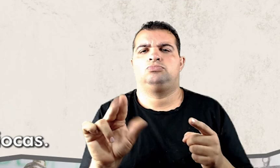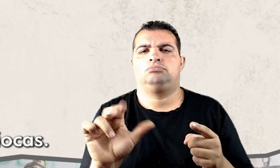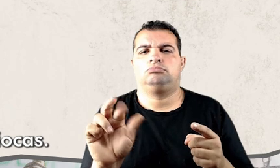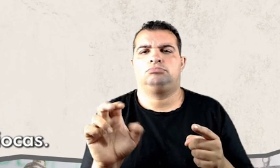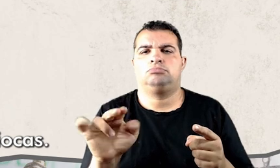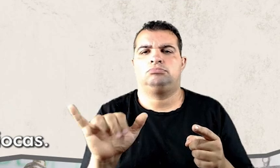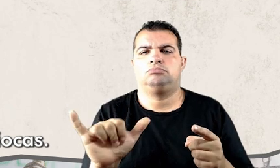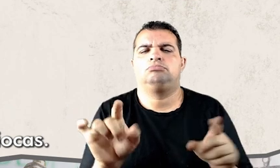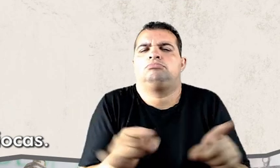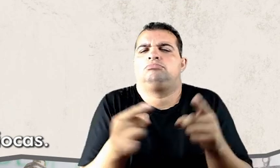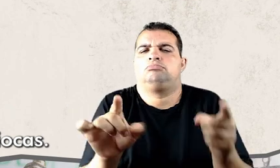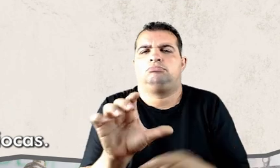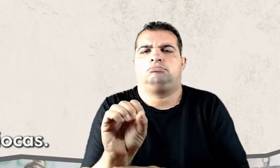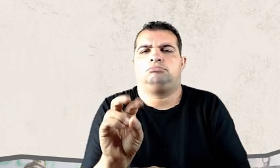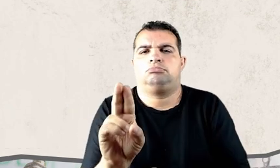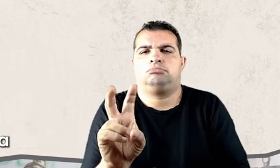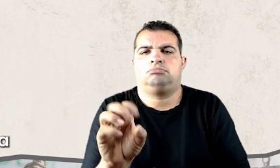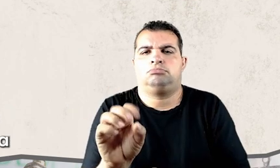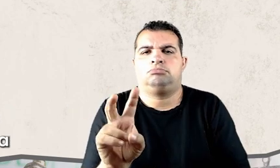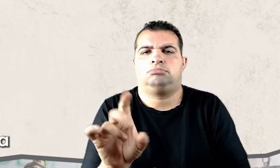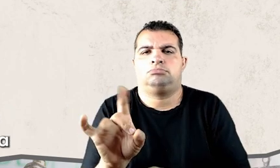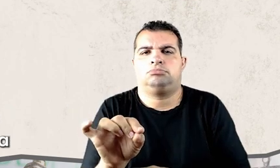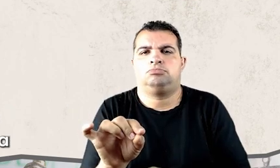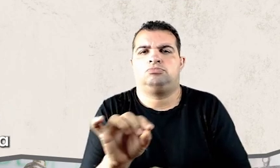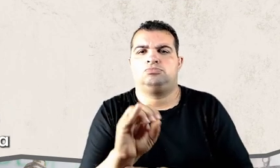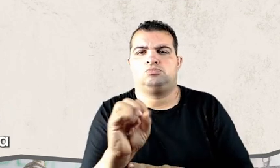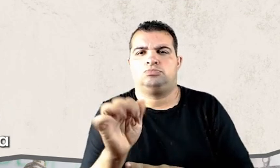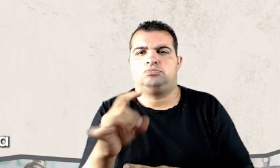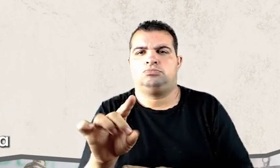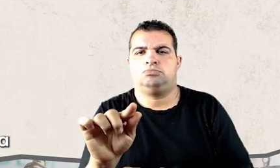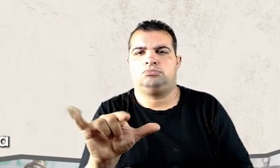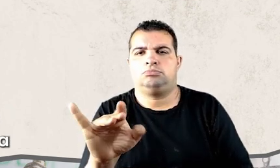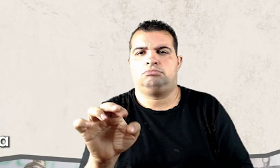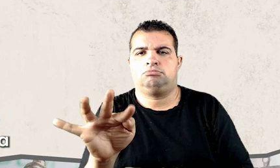Gilberto, acompanhado do grupo Os Cariocas. Além disso, usamos áudios do